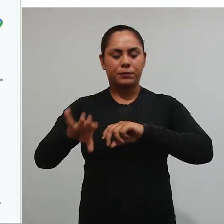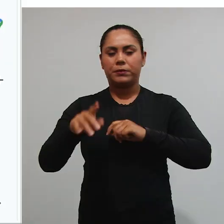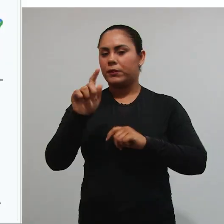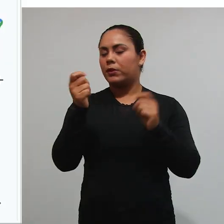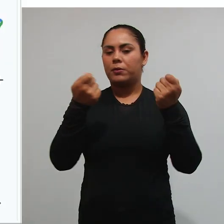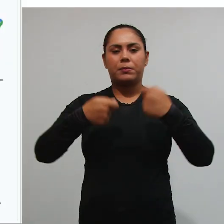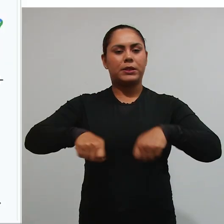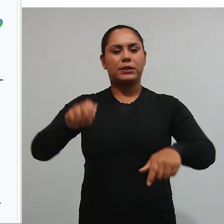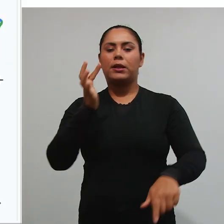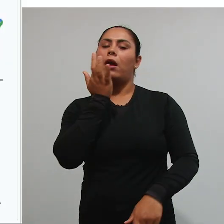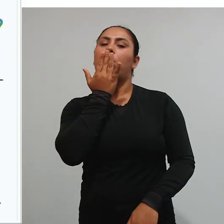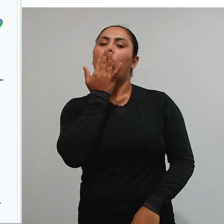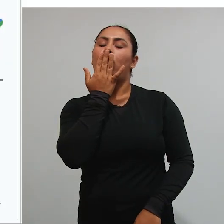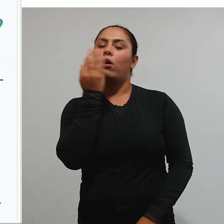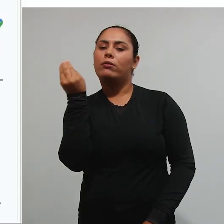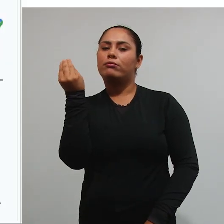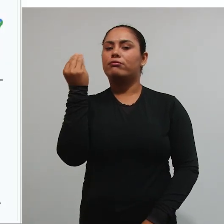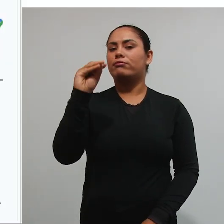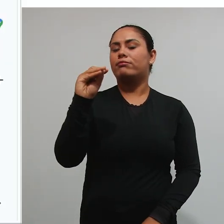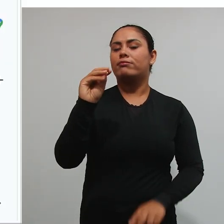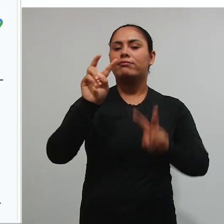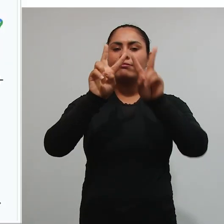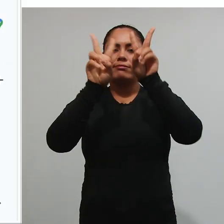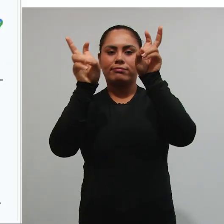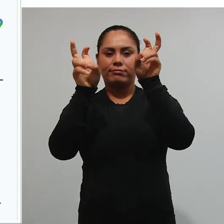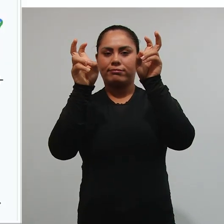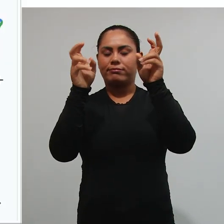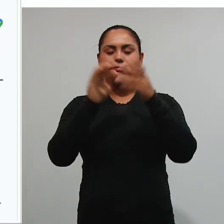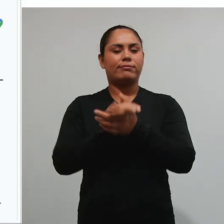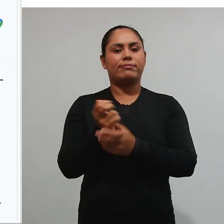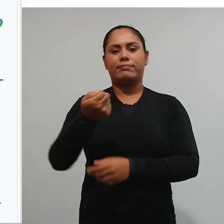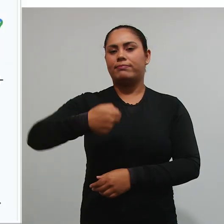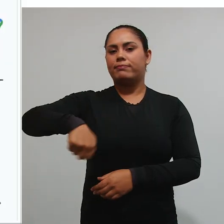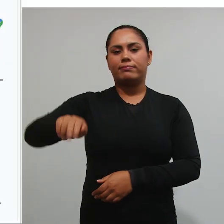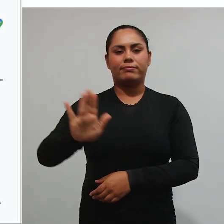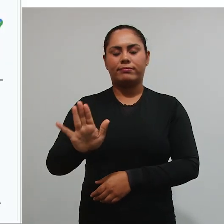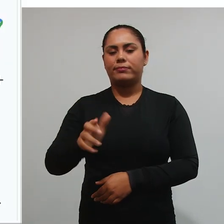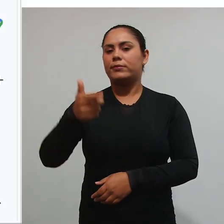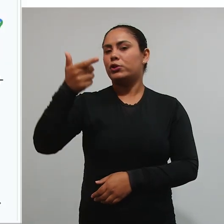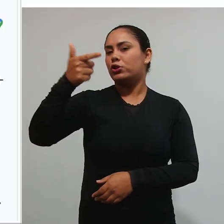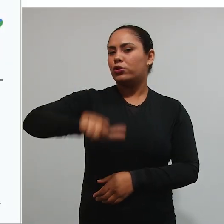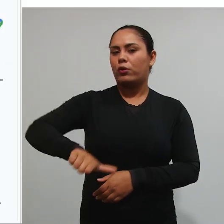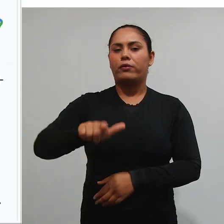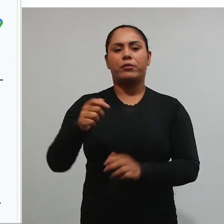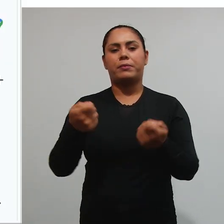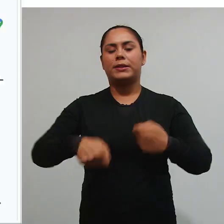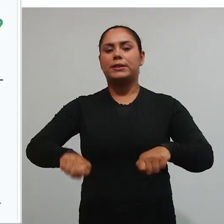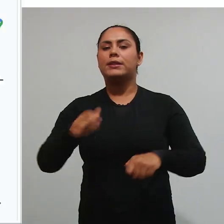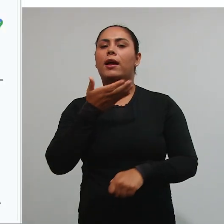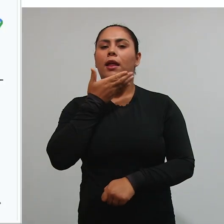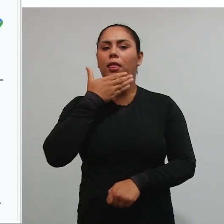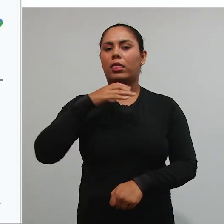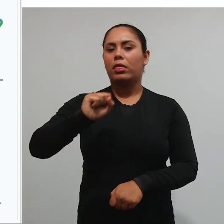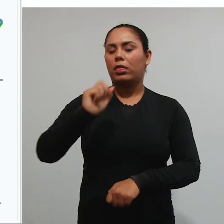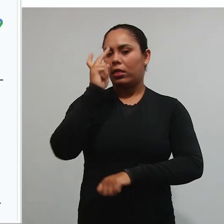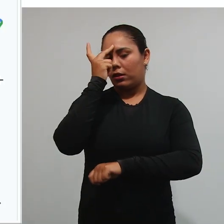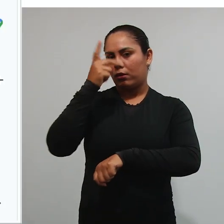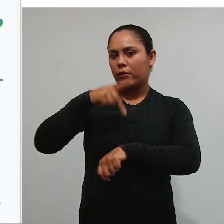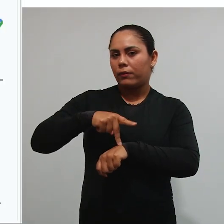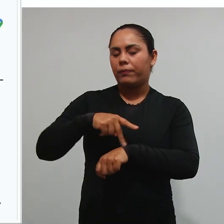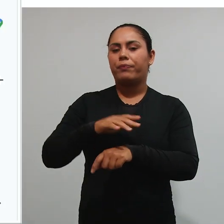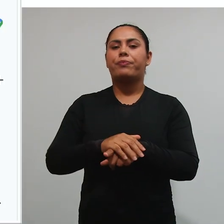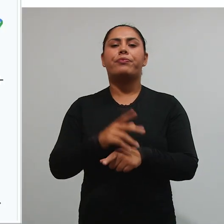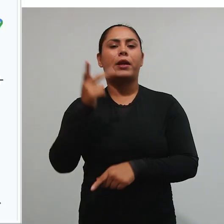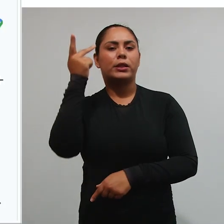você não vai negritar o subtítulo, tá? Não vai repetir o nome do autor.